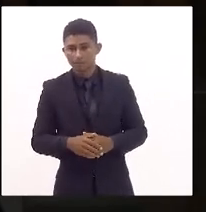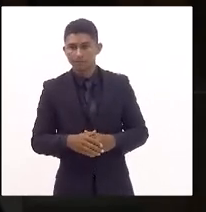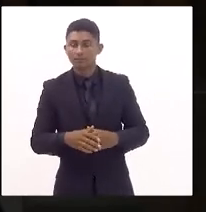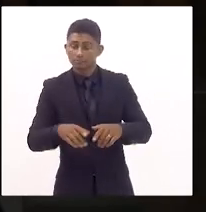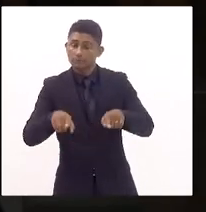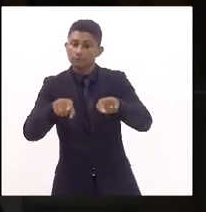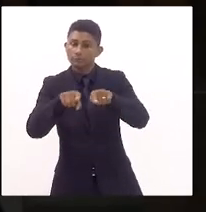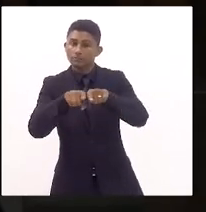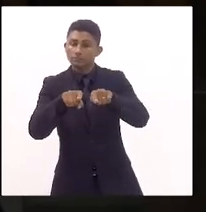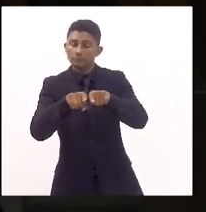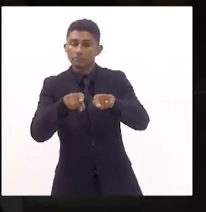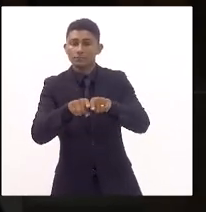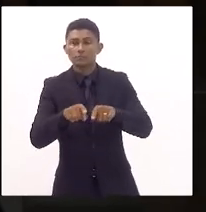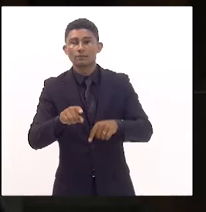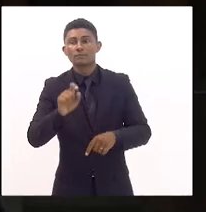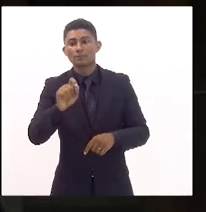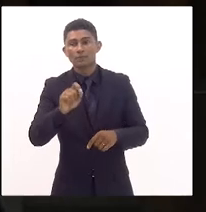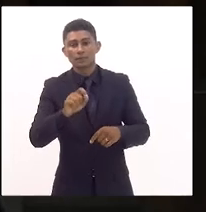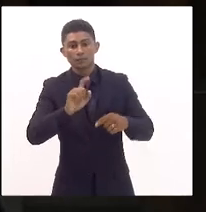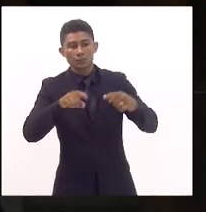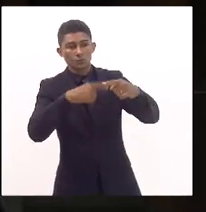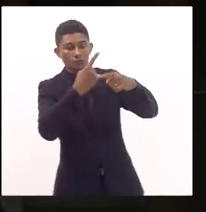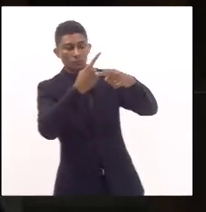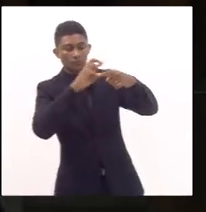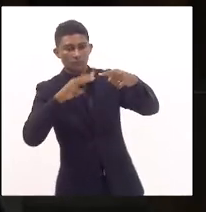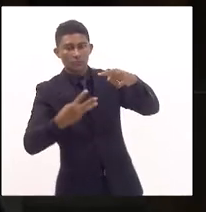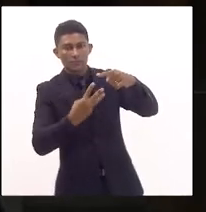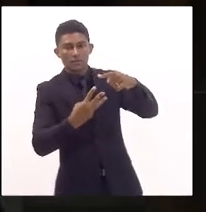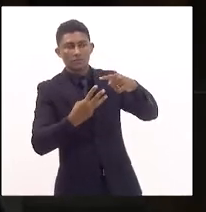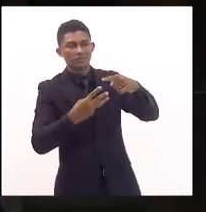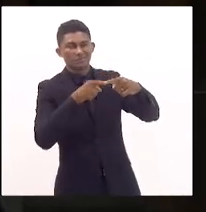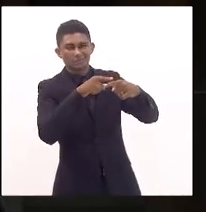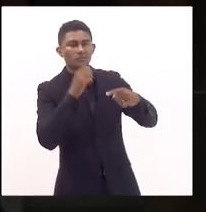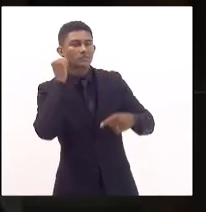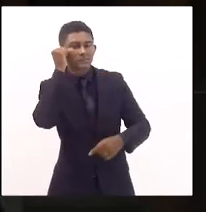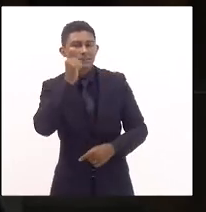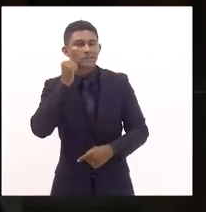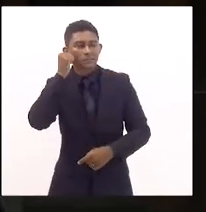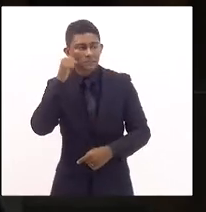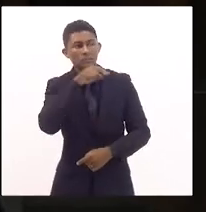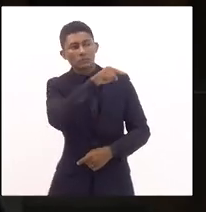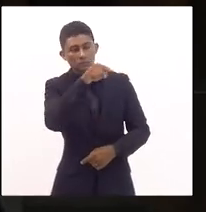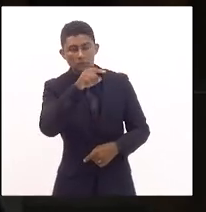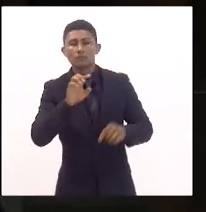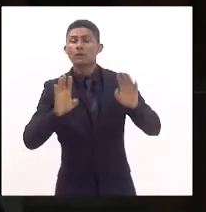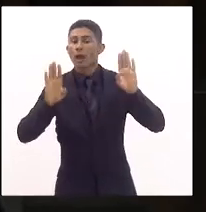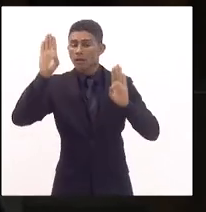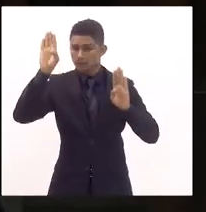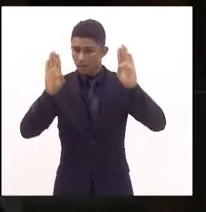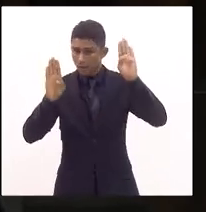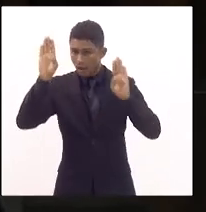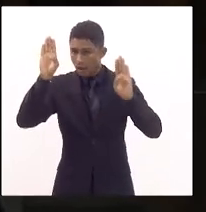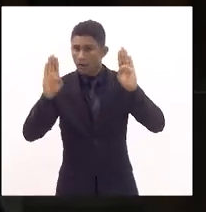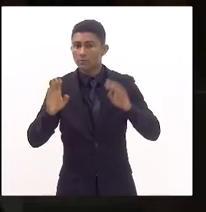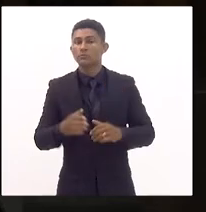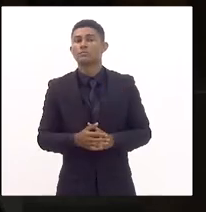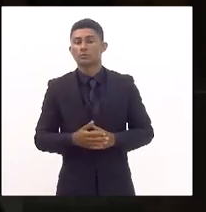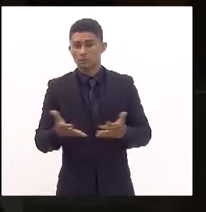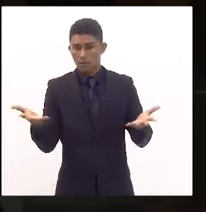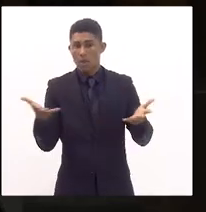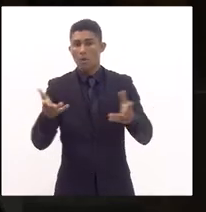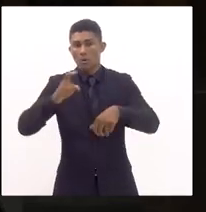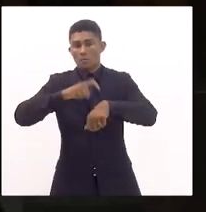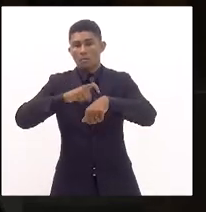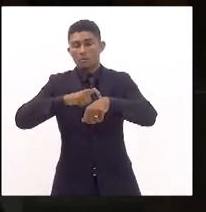salvo eu de memória, 1/3 do Senado Federal é candidato nesse momento, que os